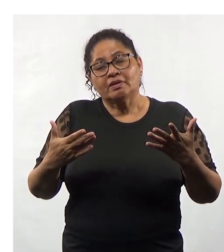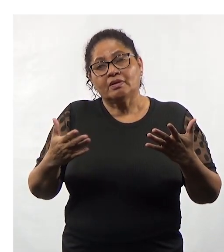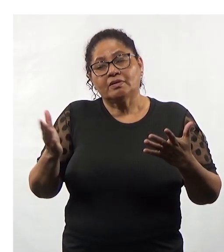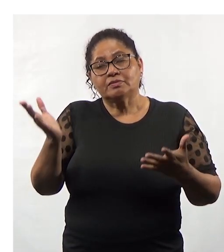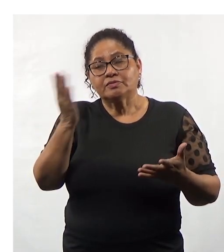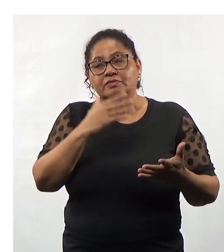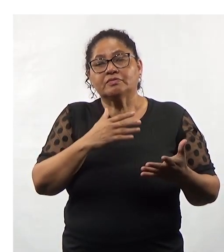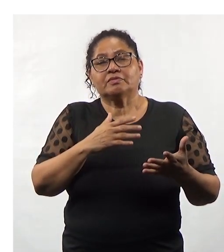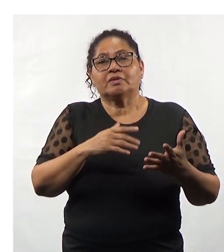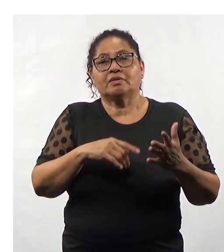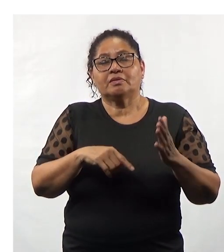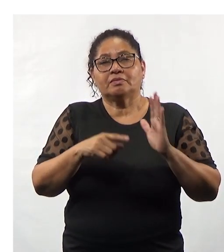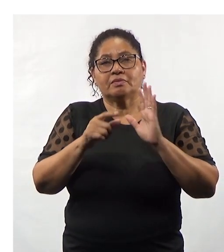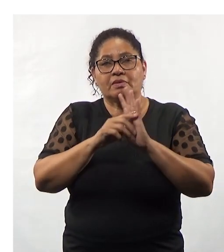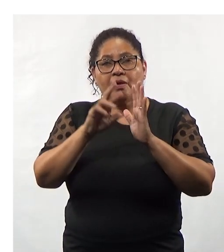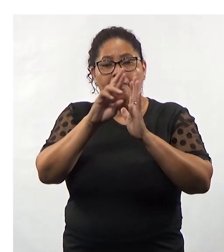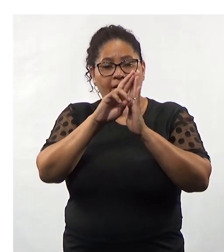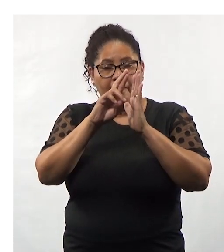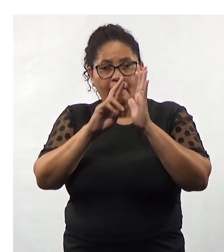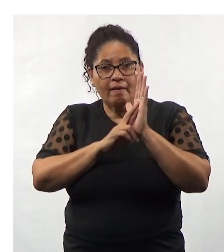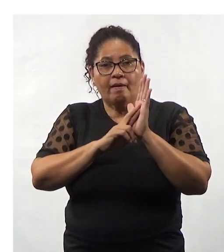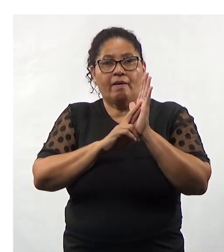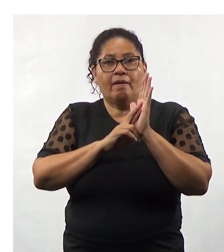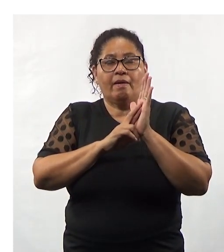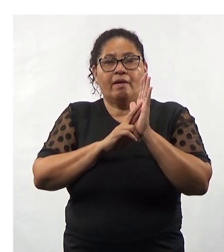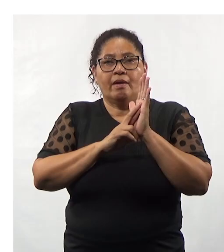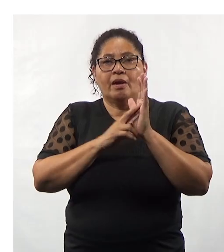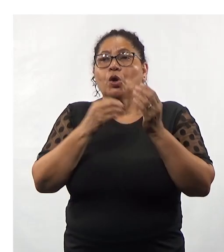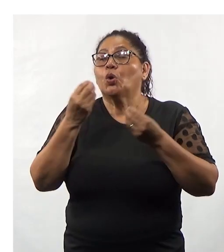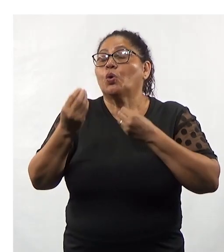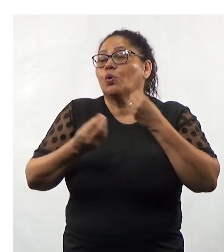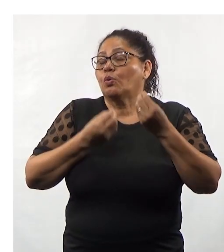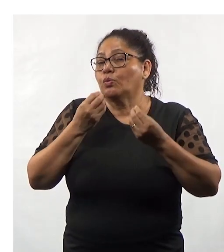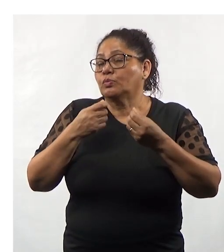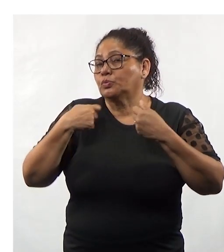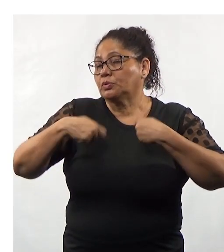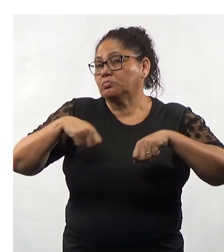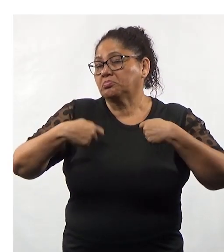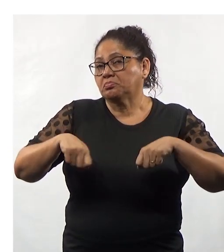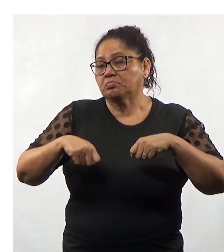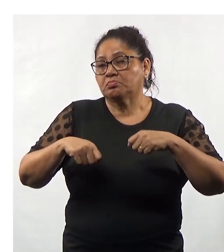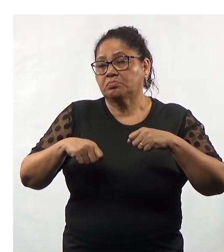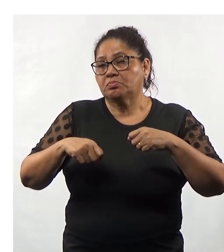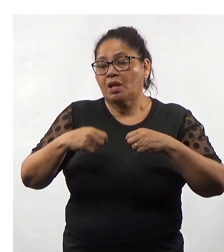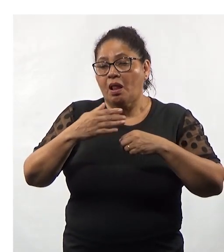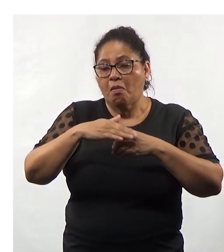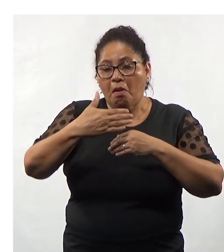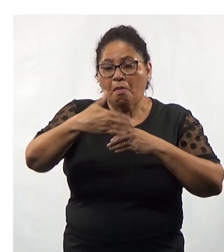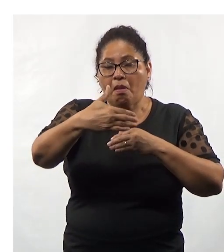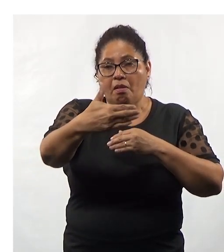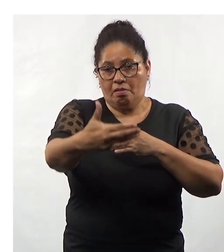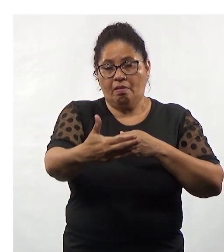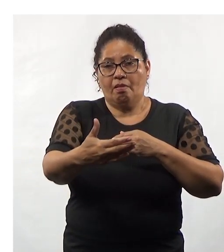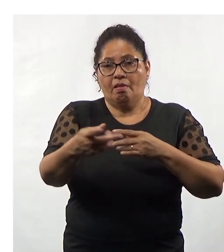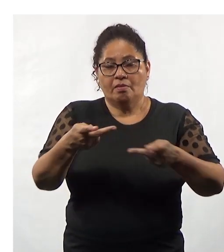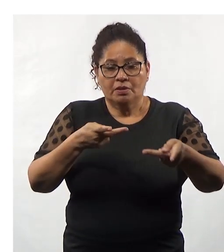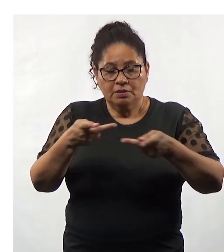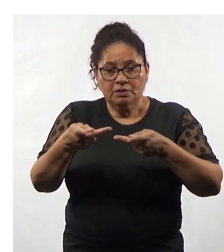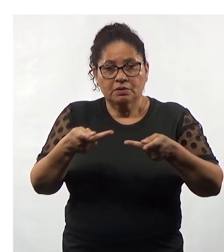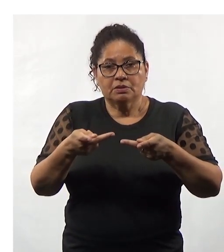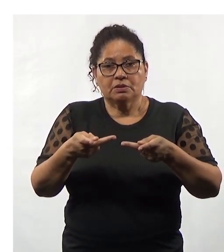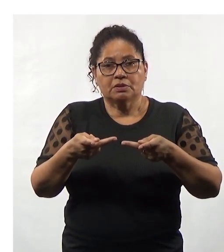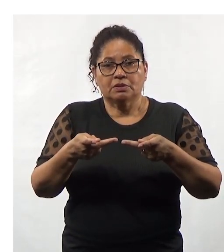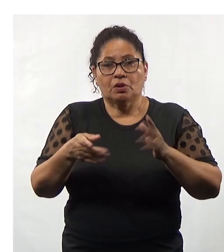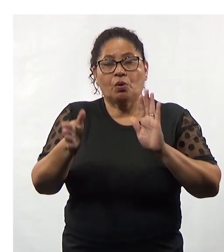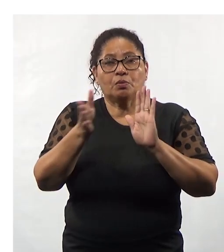vamos estabelecer formas, maneiras de dizer o que a gente quer desenvolver em termos de projetos,